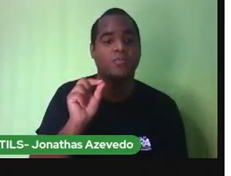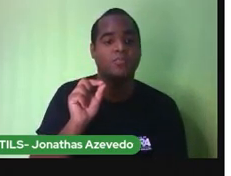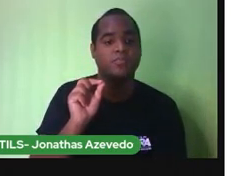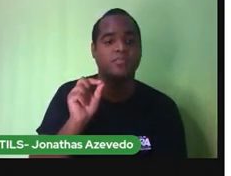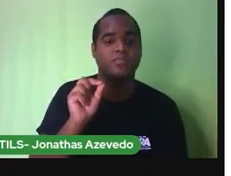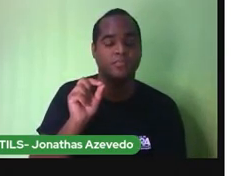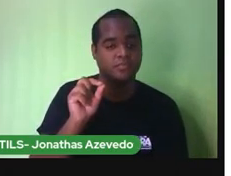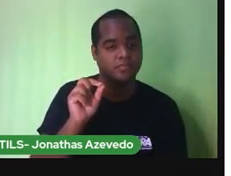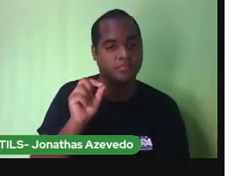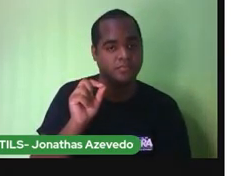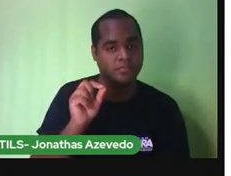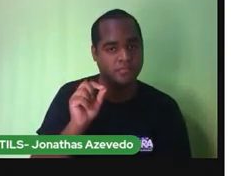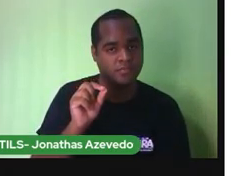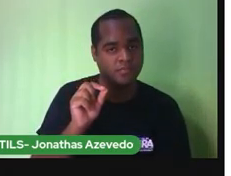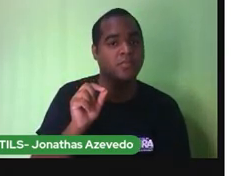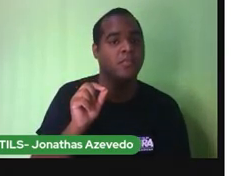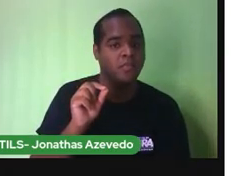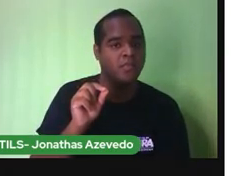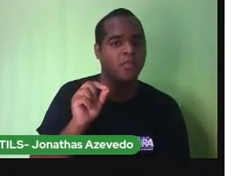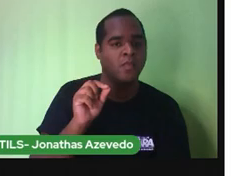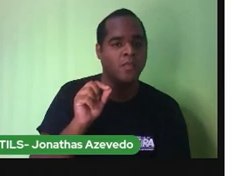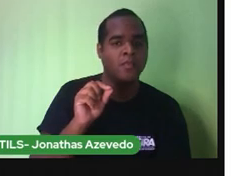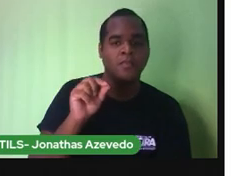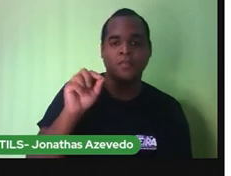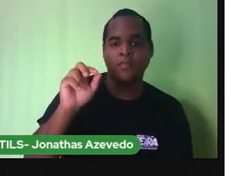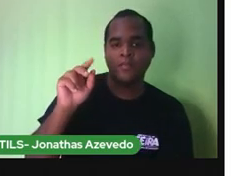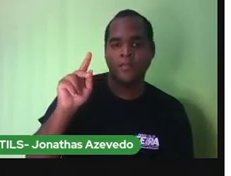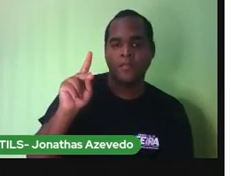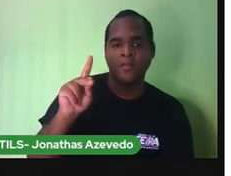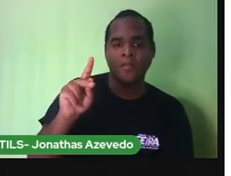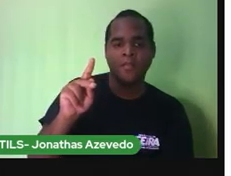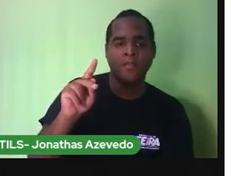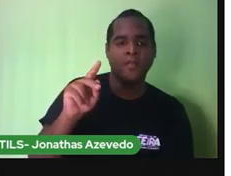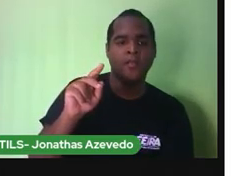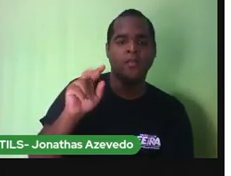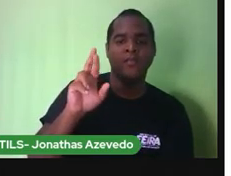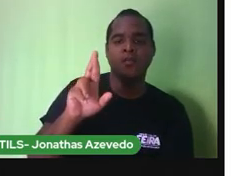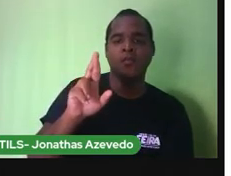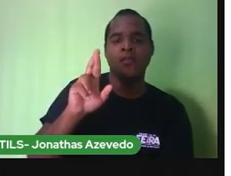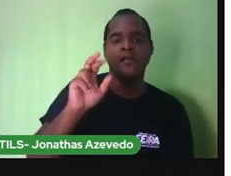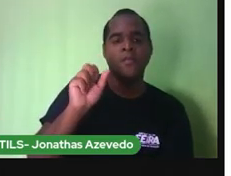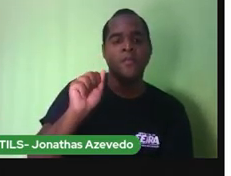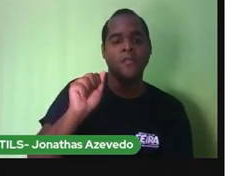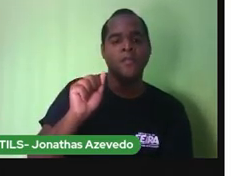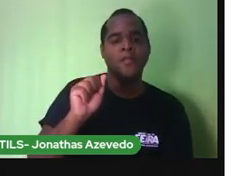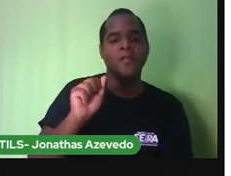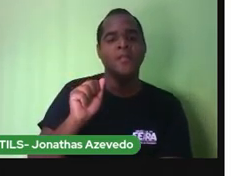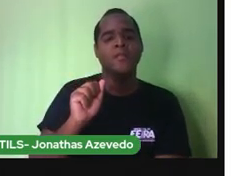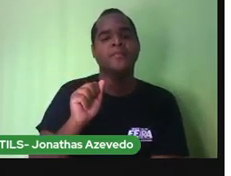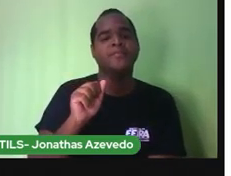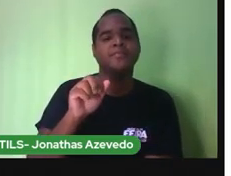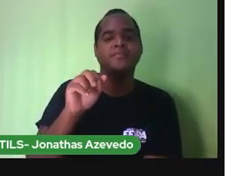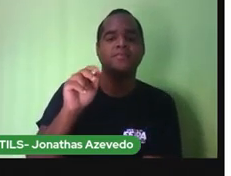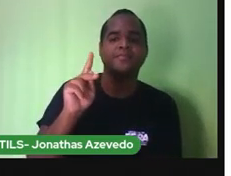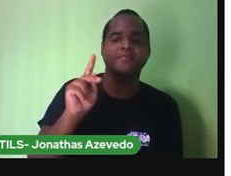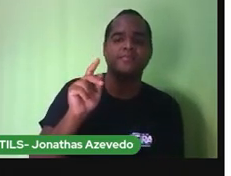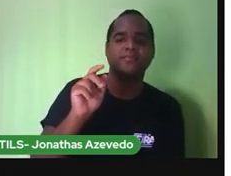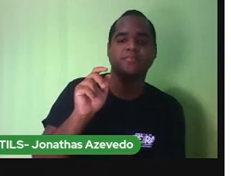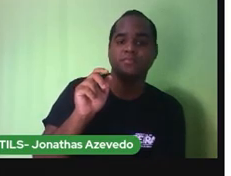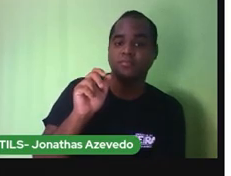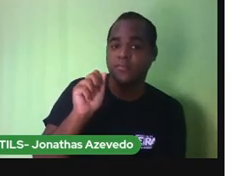é isso eu troquei o papelo cá então papato